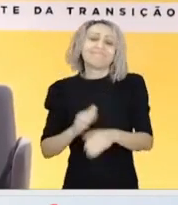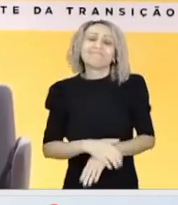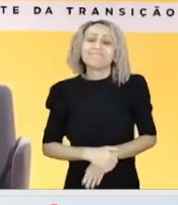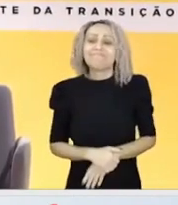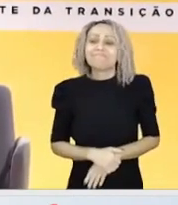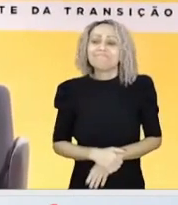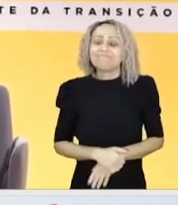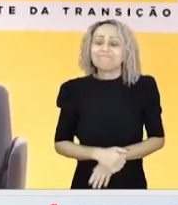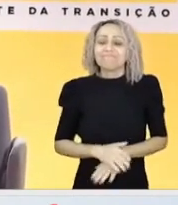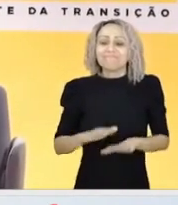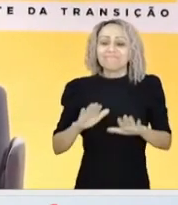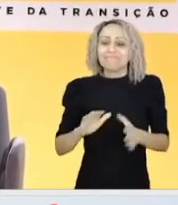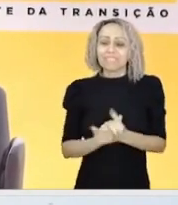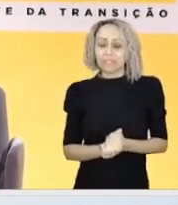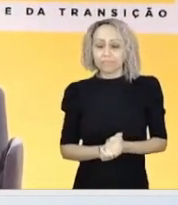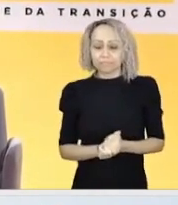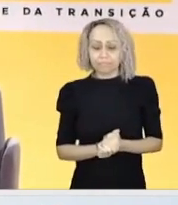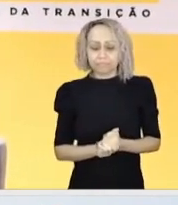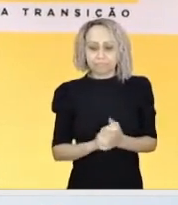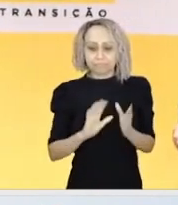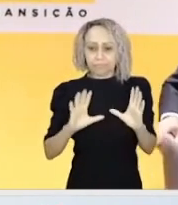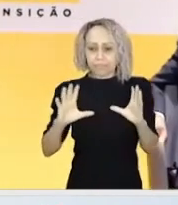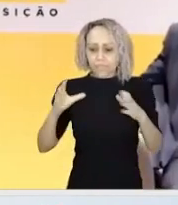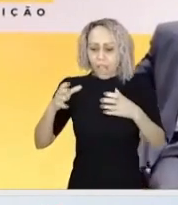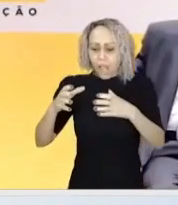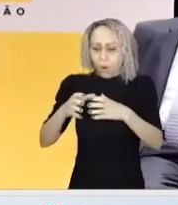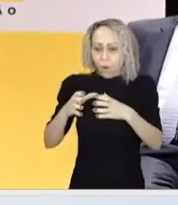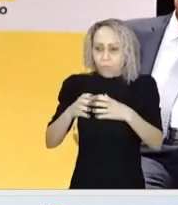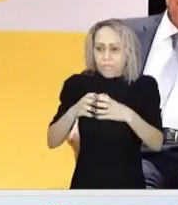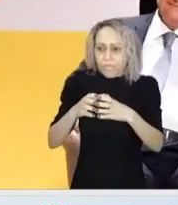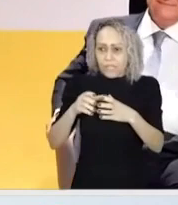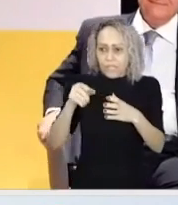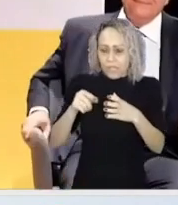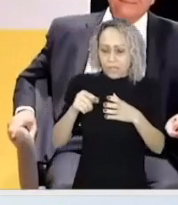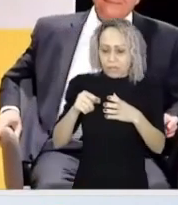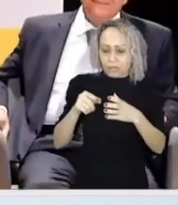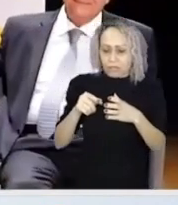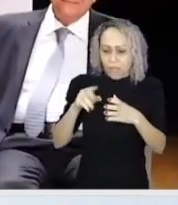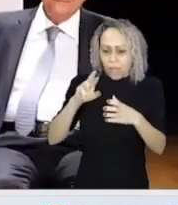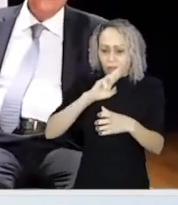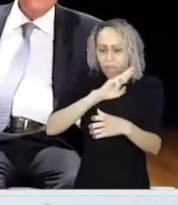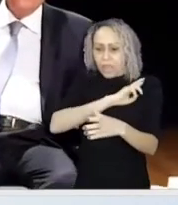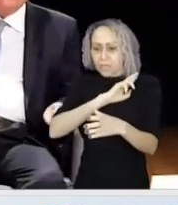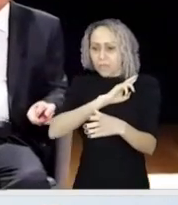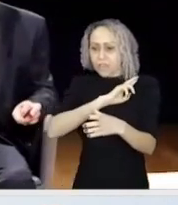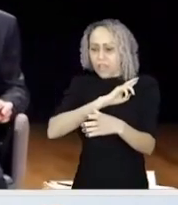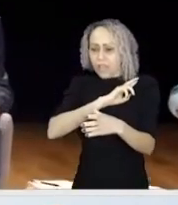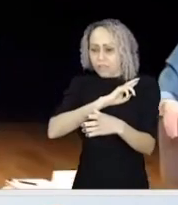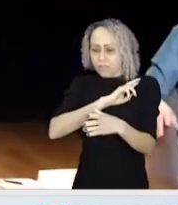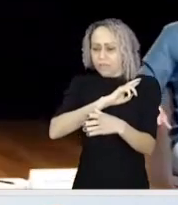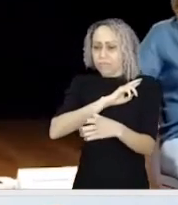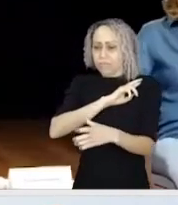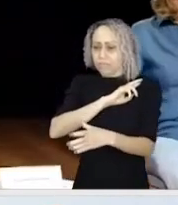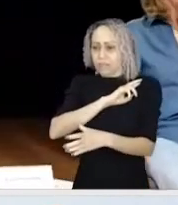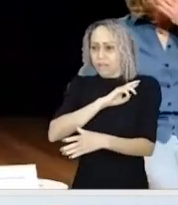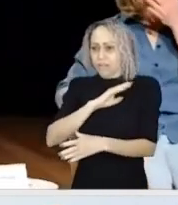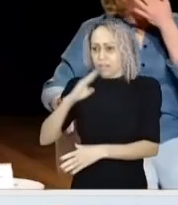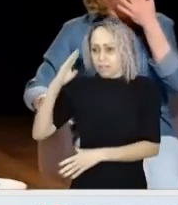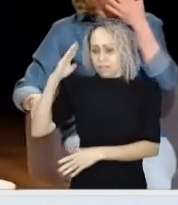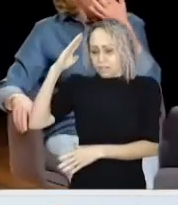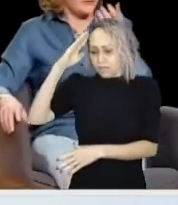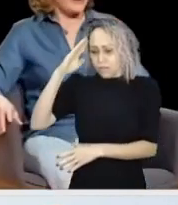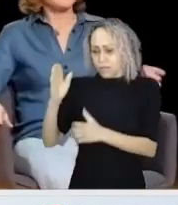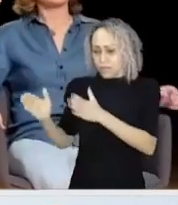questão. Eu tô apostando que ele vai vir com uma nova variante, vai inventar uma nova. Inventar não, porque ele não tem esse poder, mas tipo,